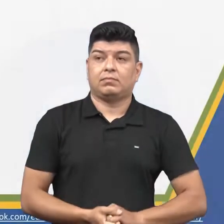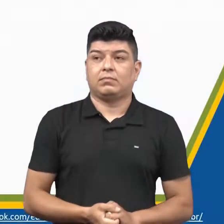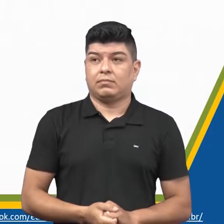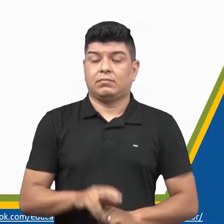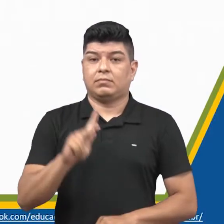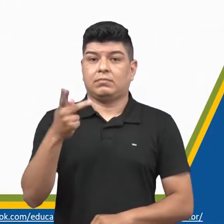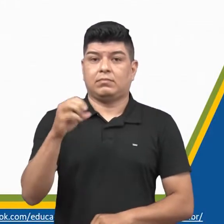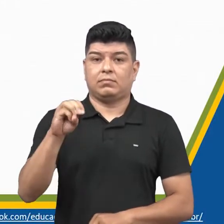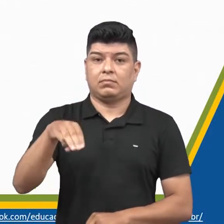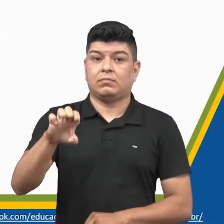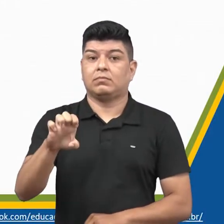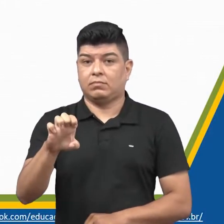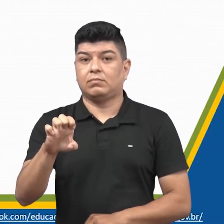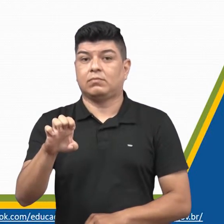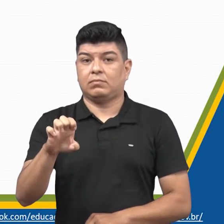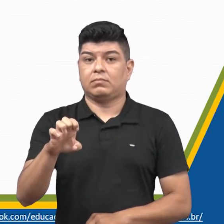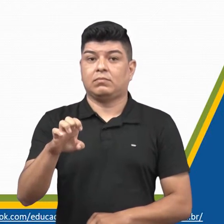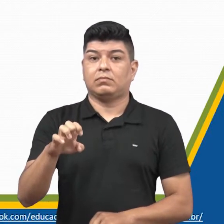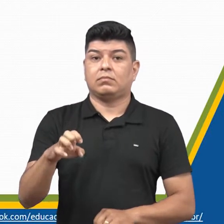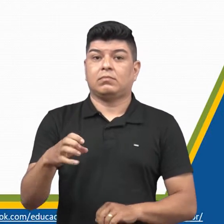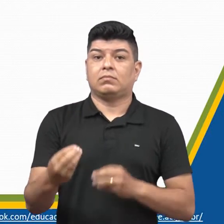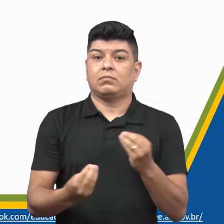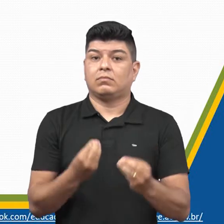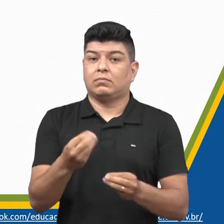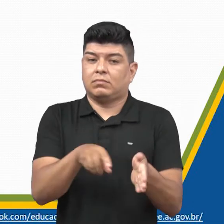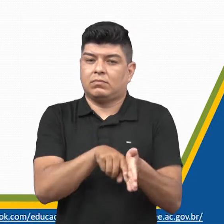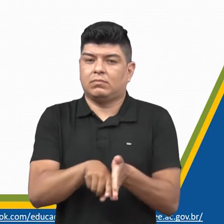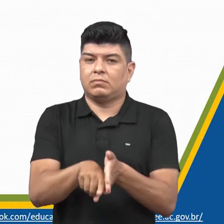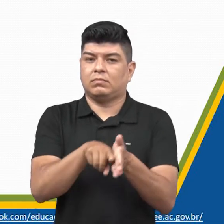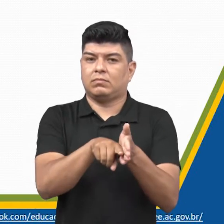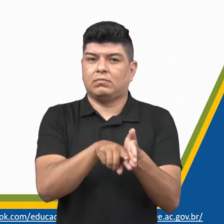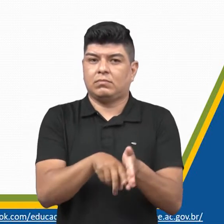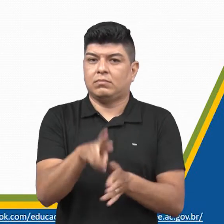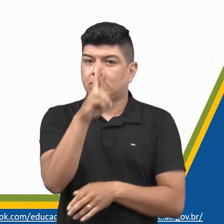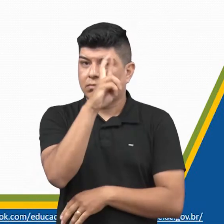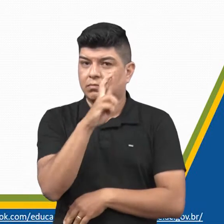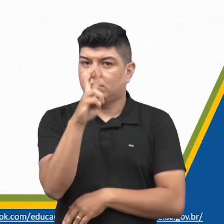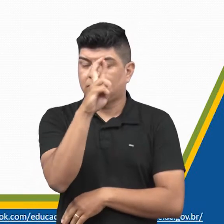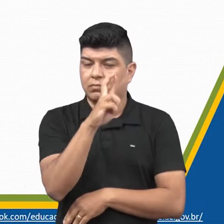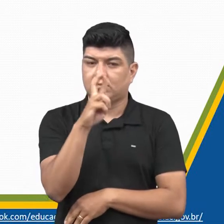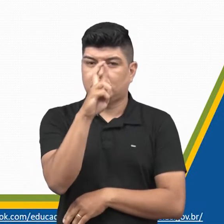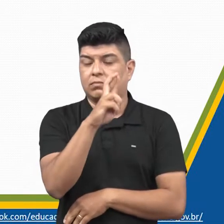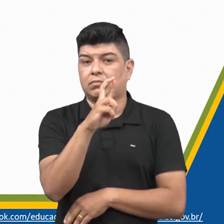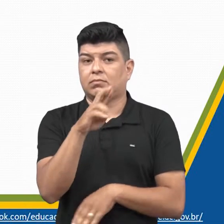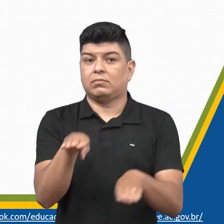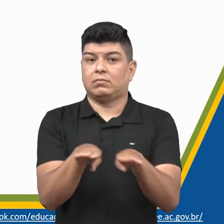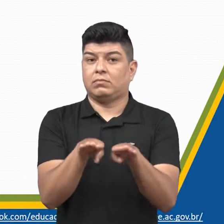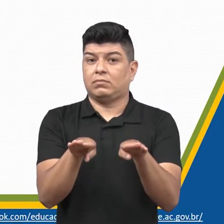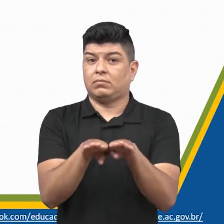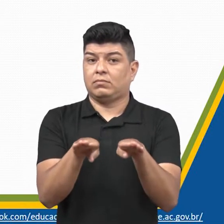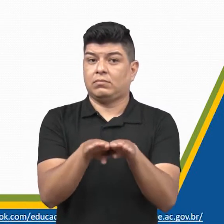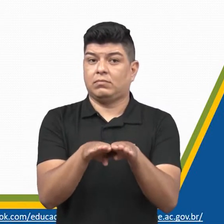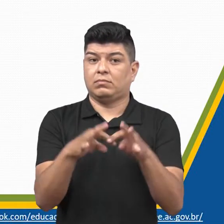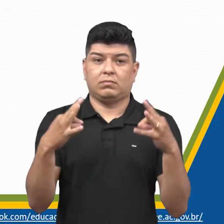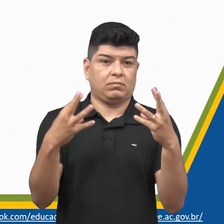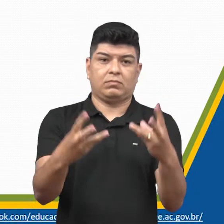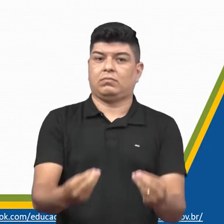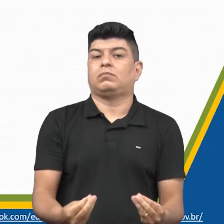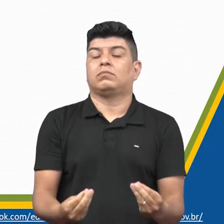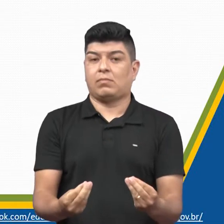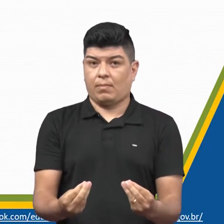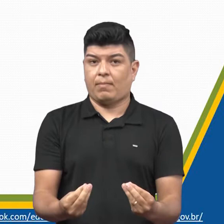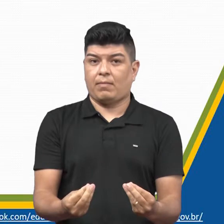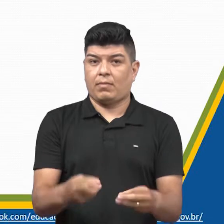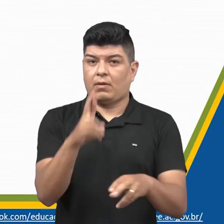Hume preconiza, então, um método de investigação que consiste na observação e na generalização.